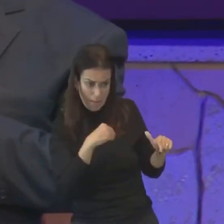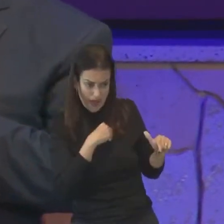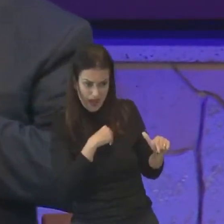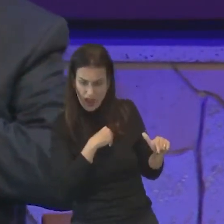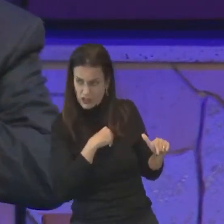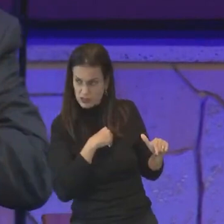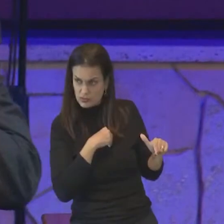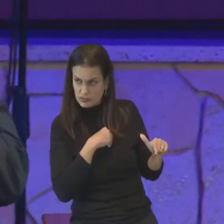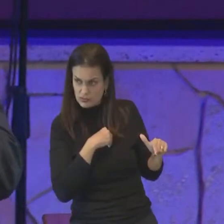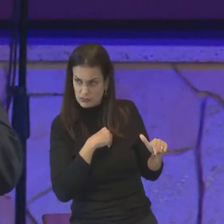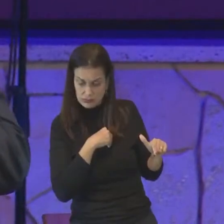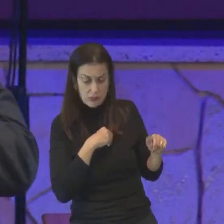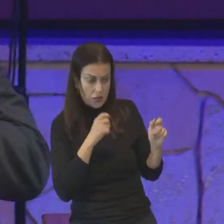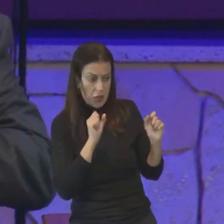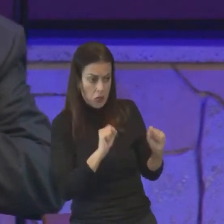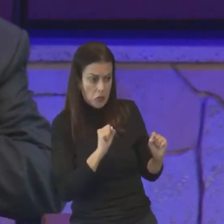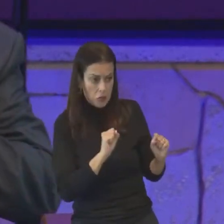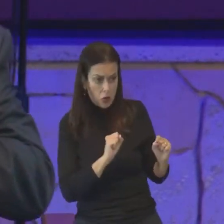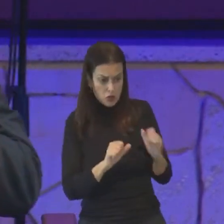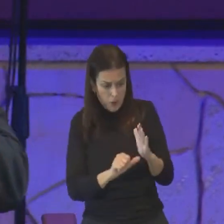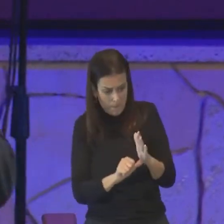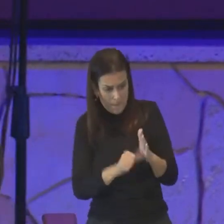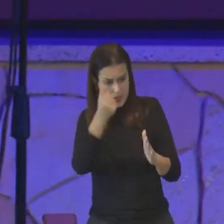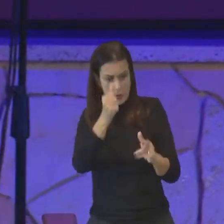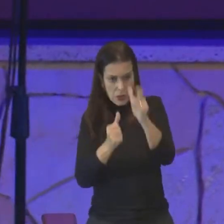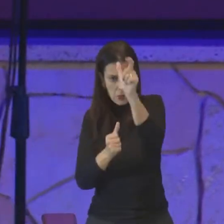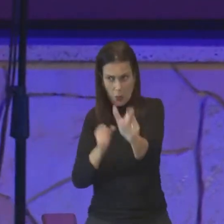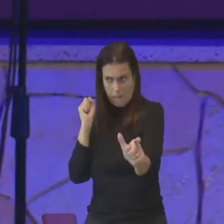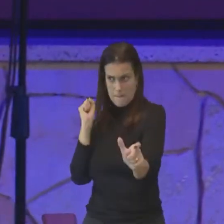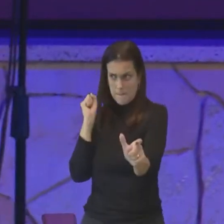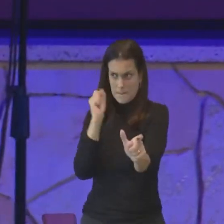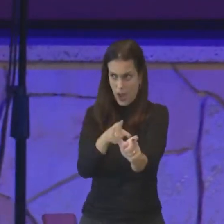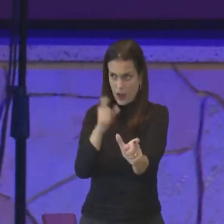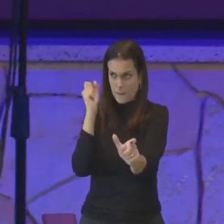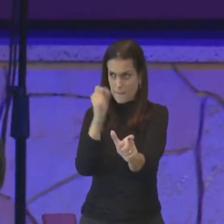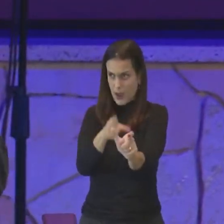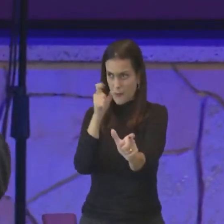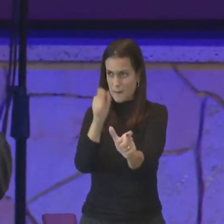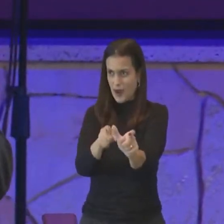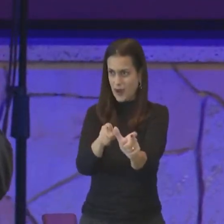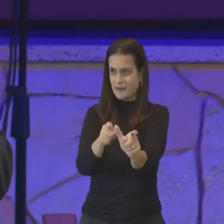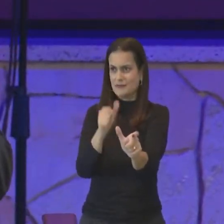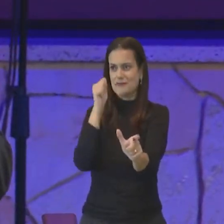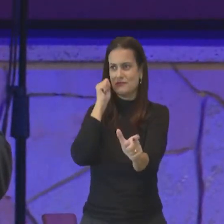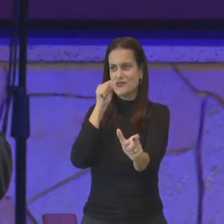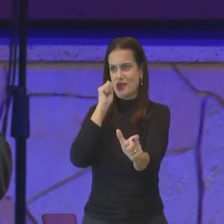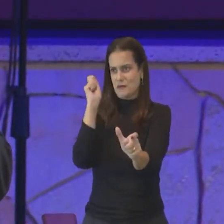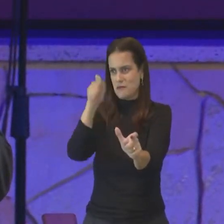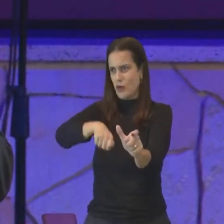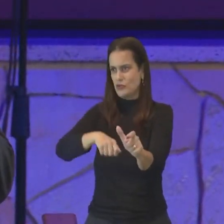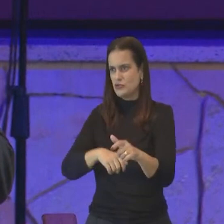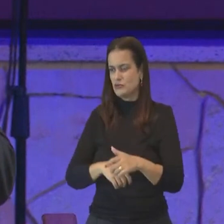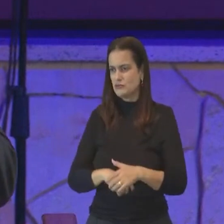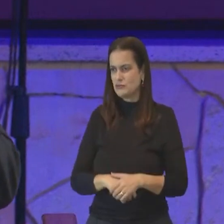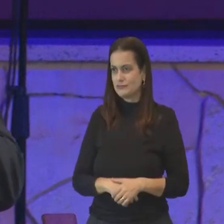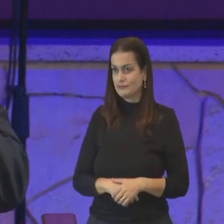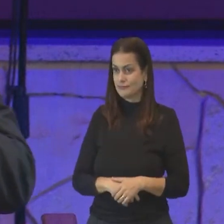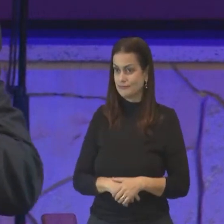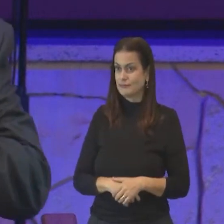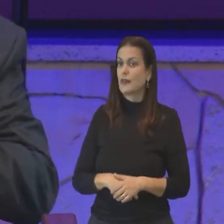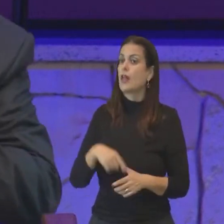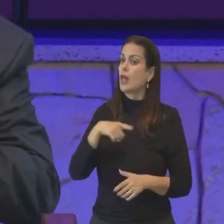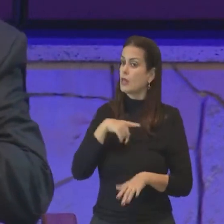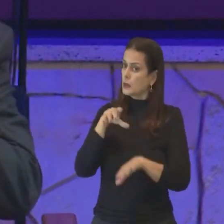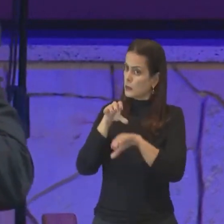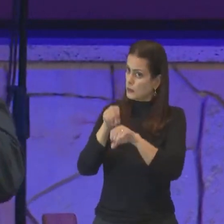que seja o primeiro que lhe atire pedra. Ah, meus irmãos, nós aprendemos aqui uma lição muito importante,